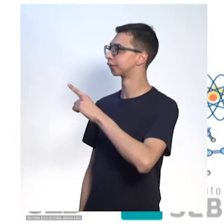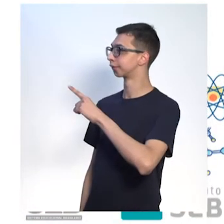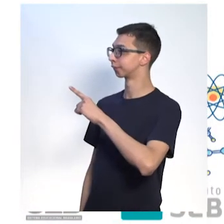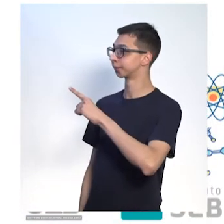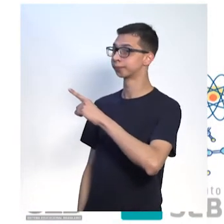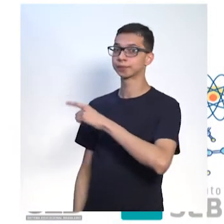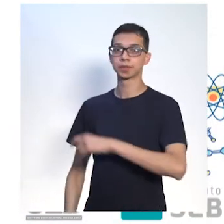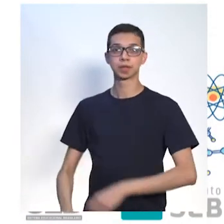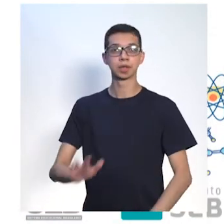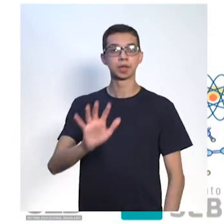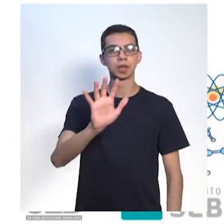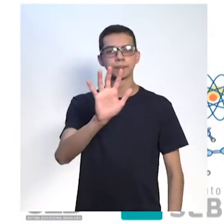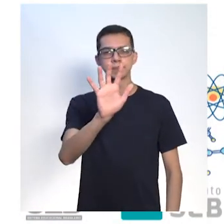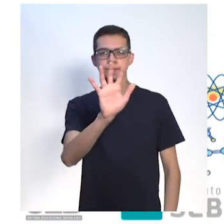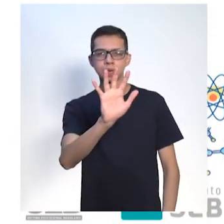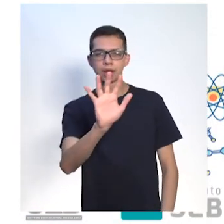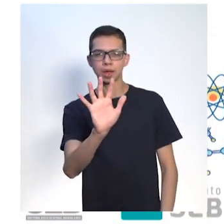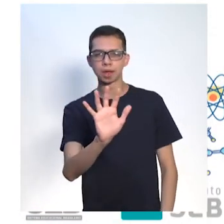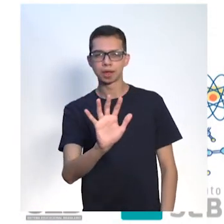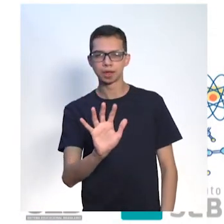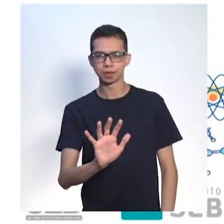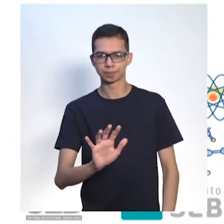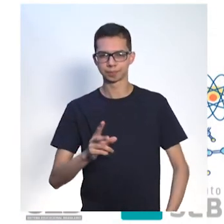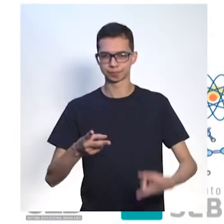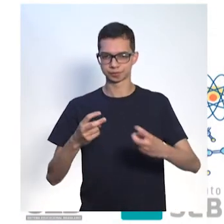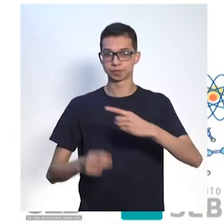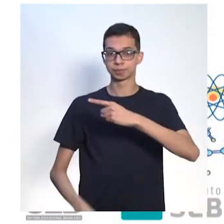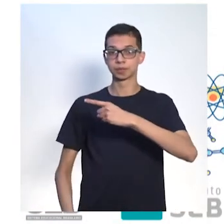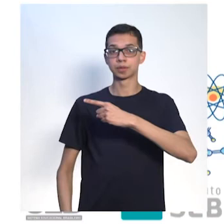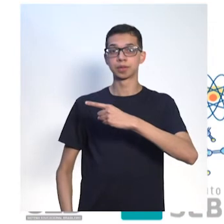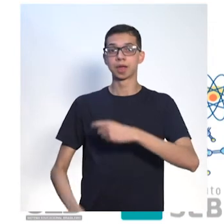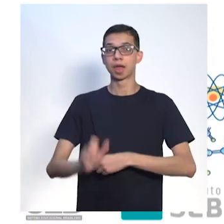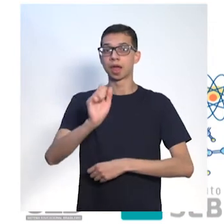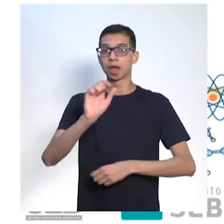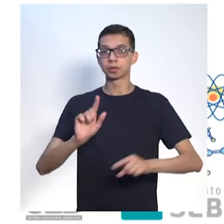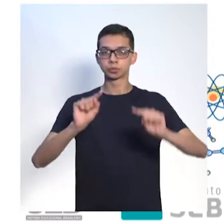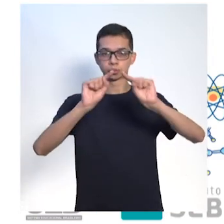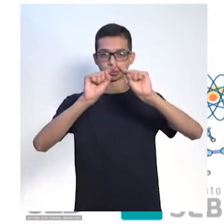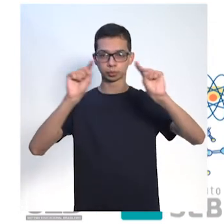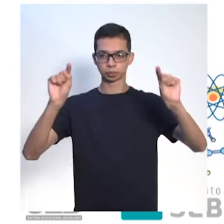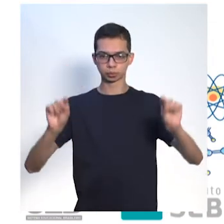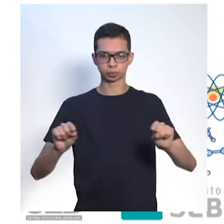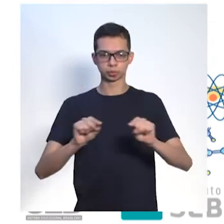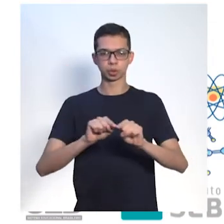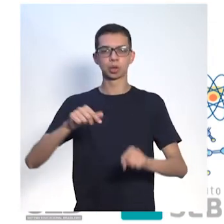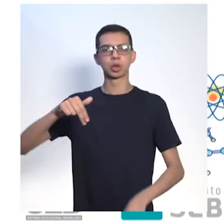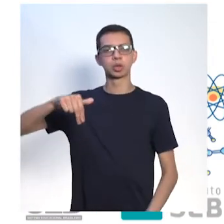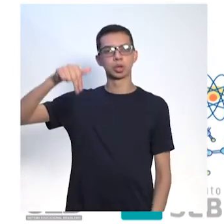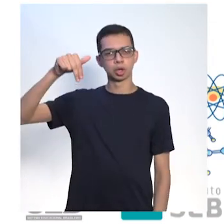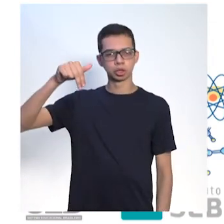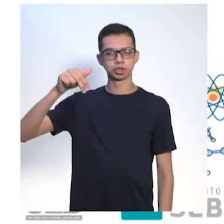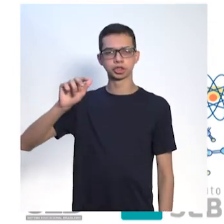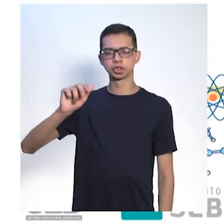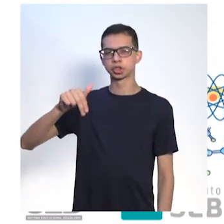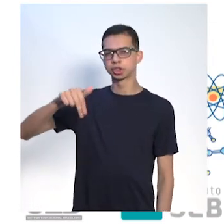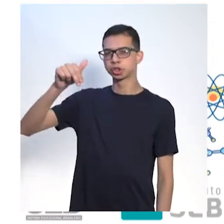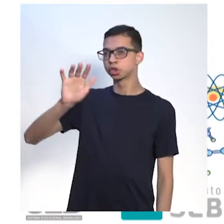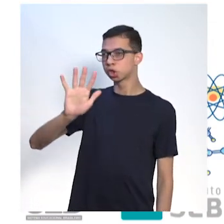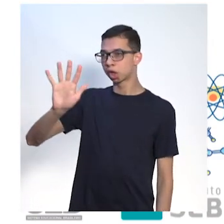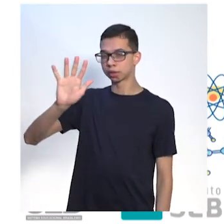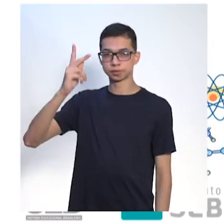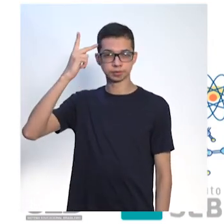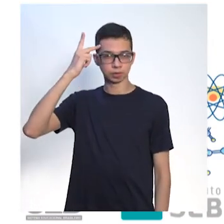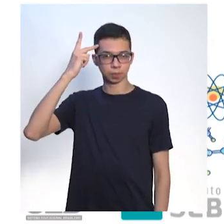tem um quadradinho. Quem está nessa região norte e nordeste de São Paulo, norte e nordeste, está muito próximo de Minas